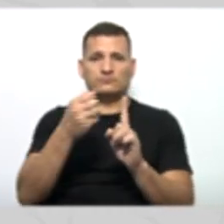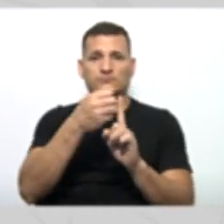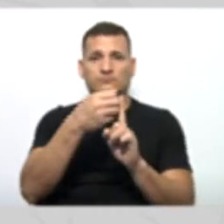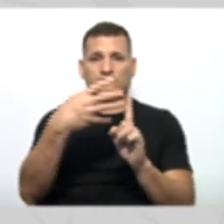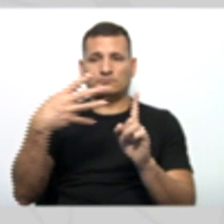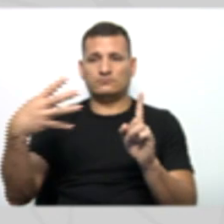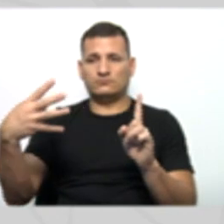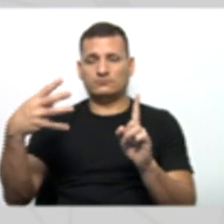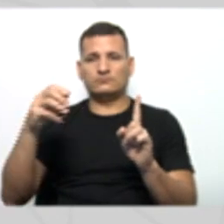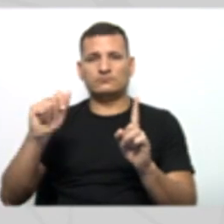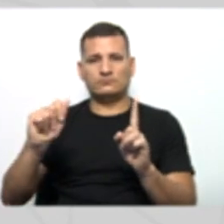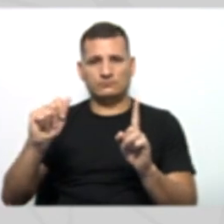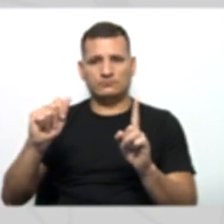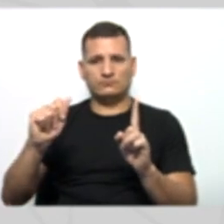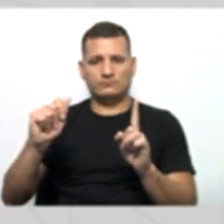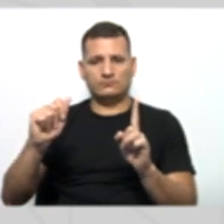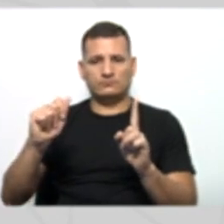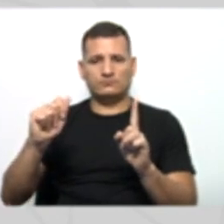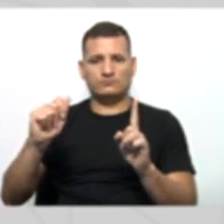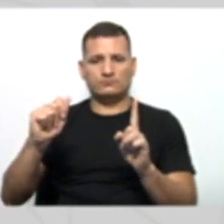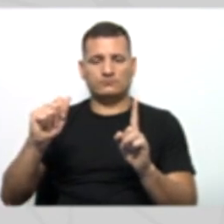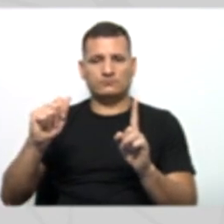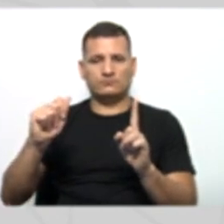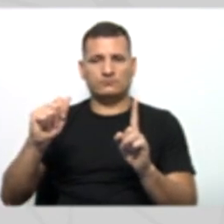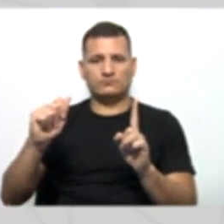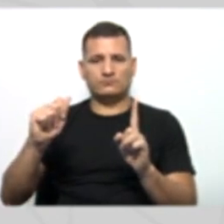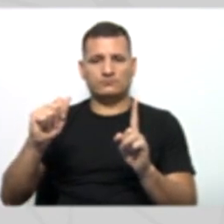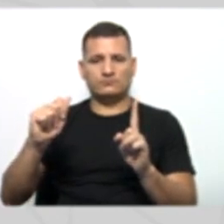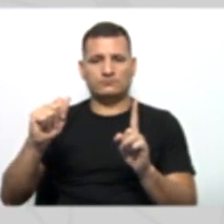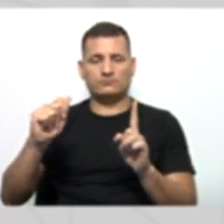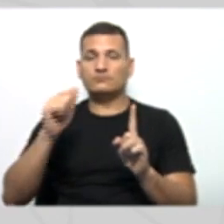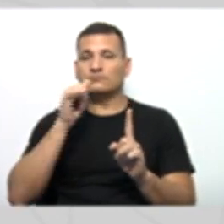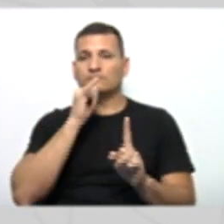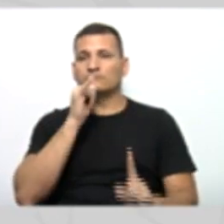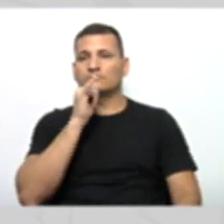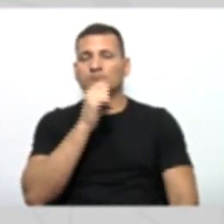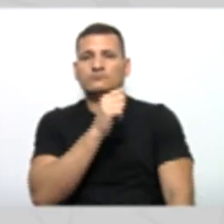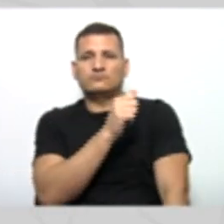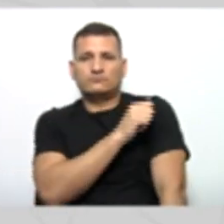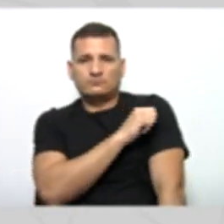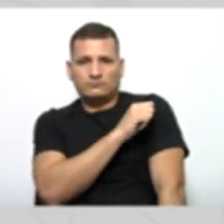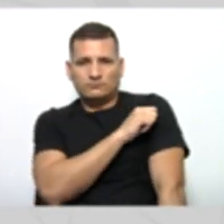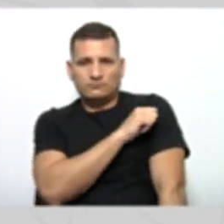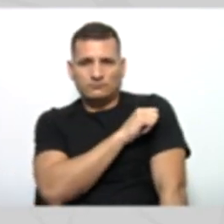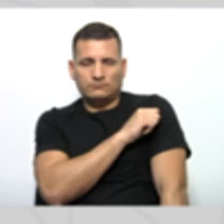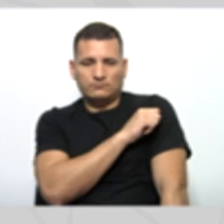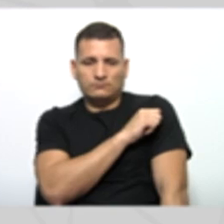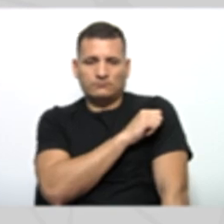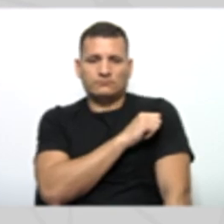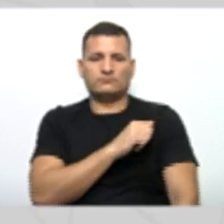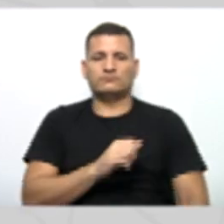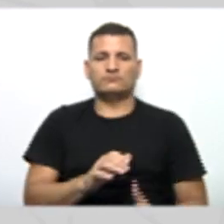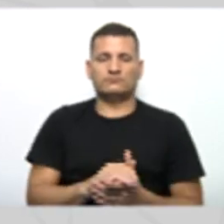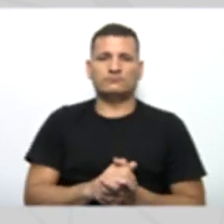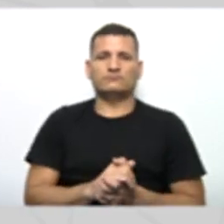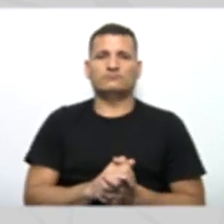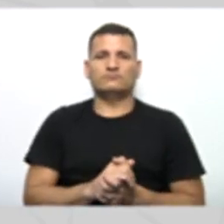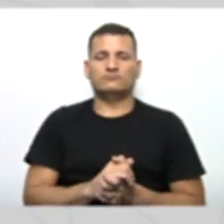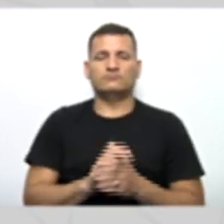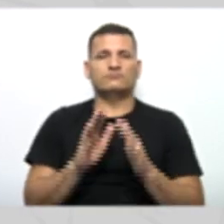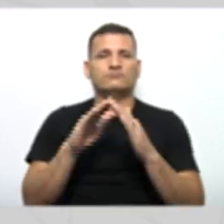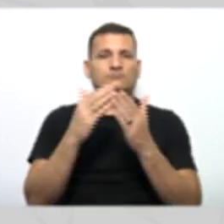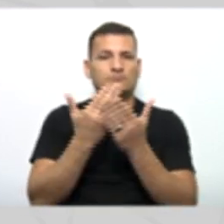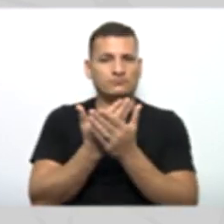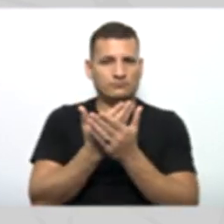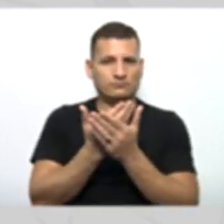outra exemplificação. Por exemplo, eu tenho uma classe aluno e uma outra classe escola.